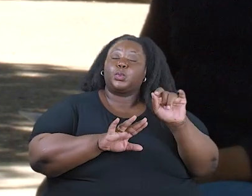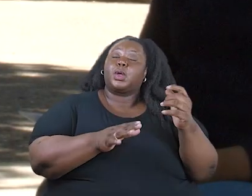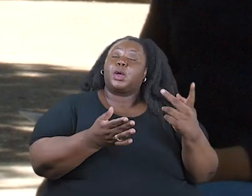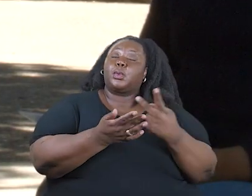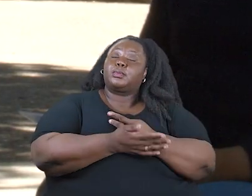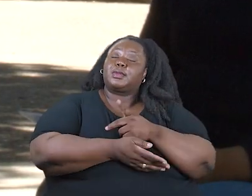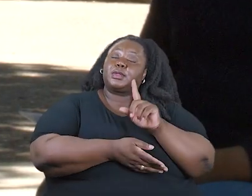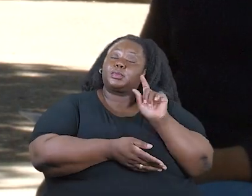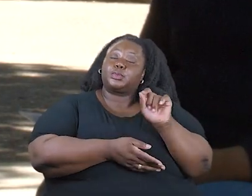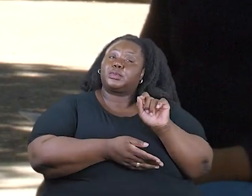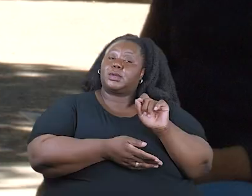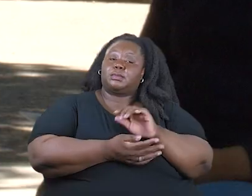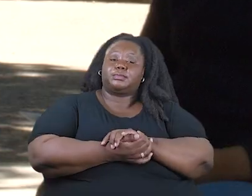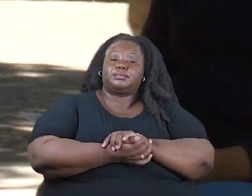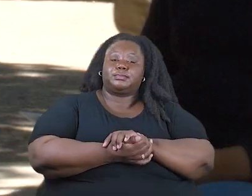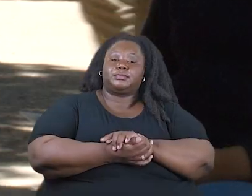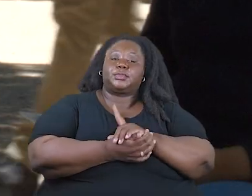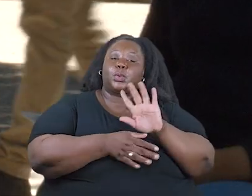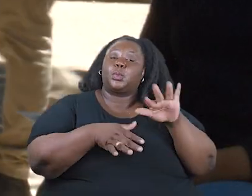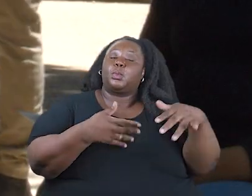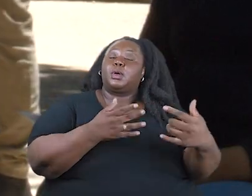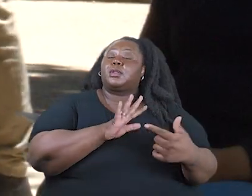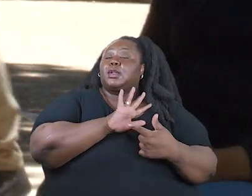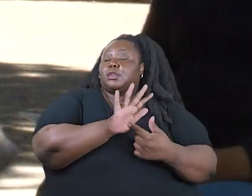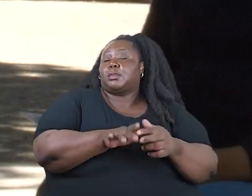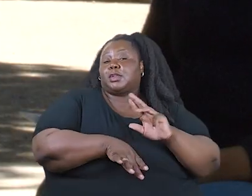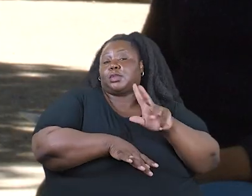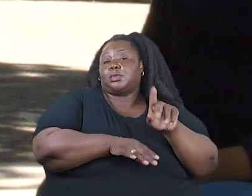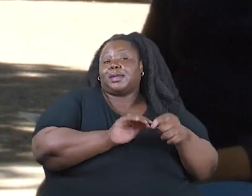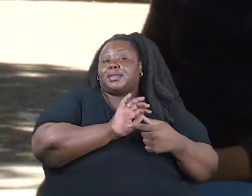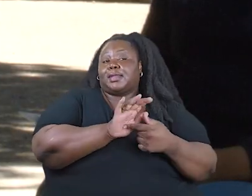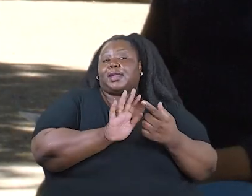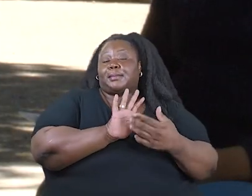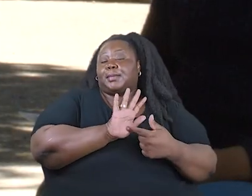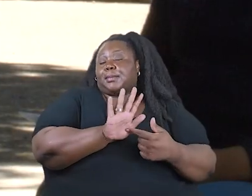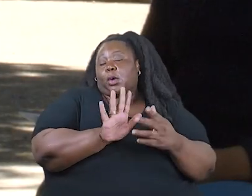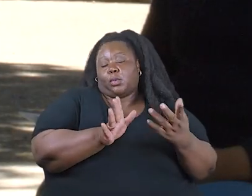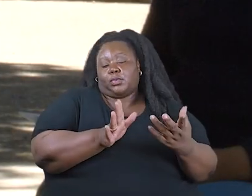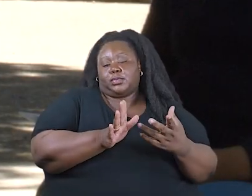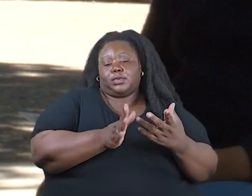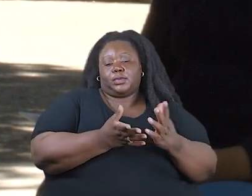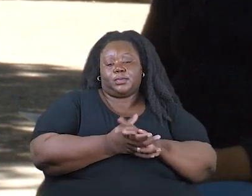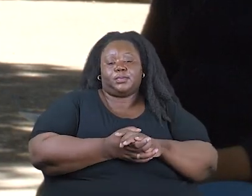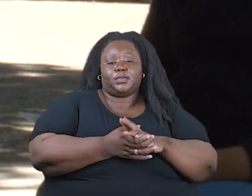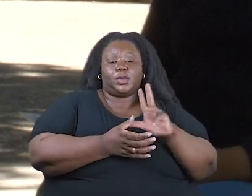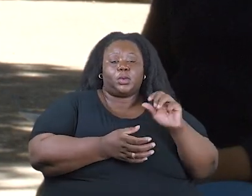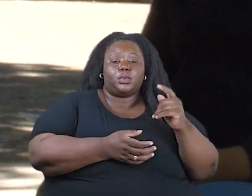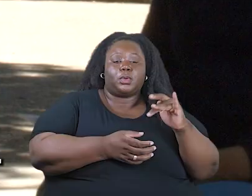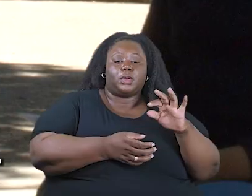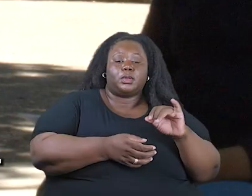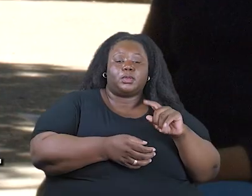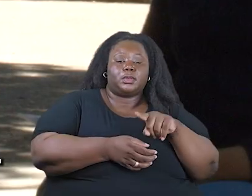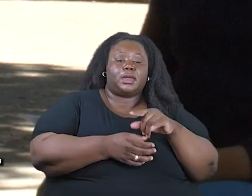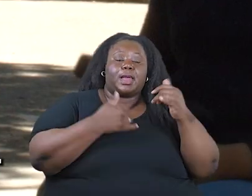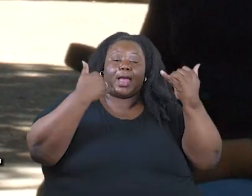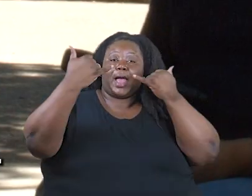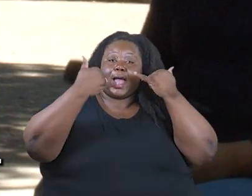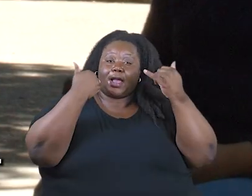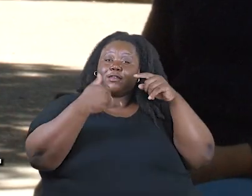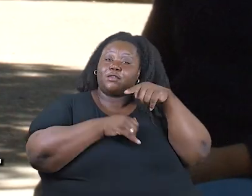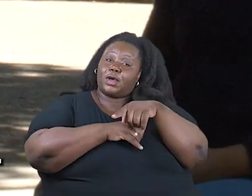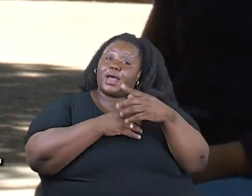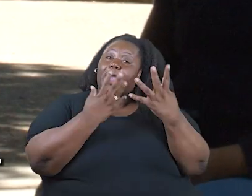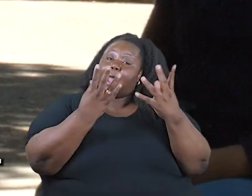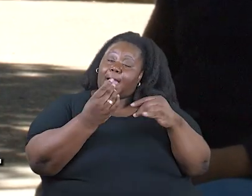que, mesmo quando eles são expostos, nem sempre aparece na etiqueta ou no catálogo a informação de que